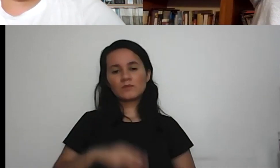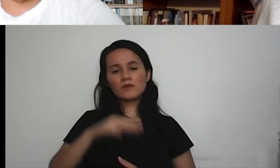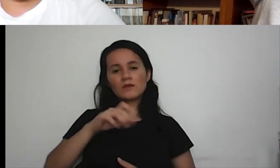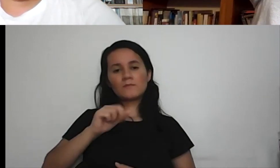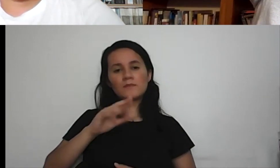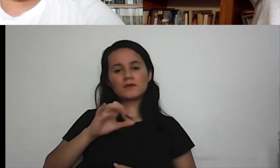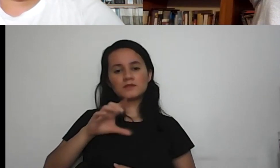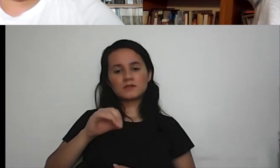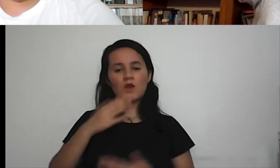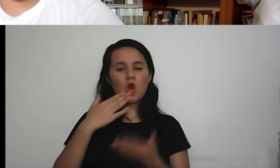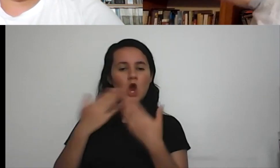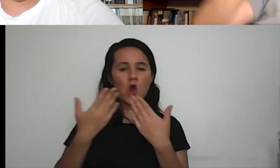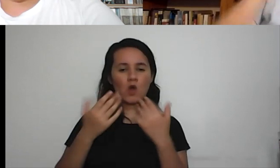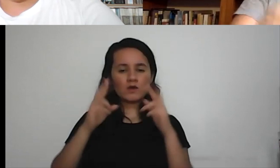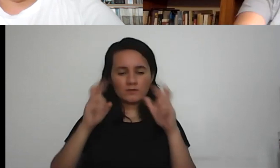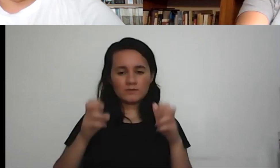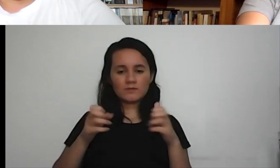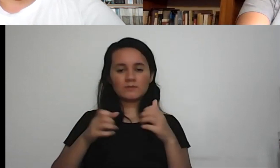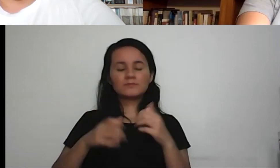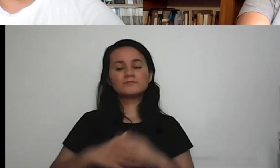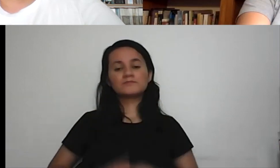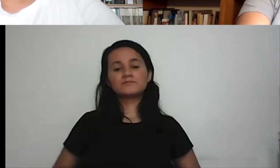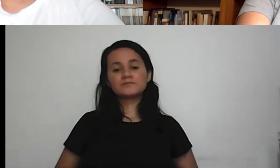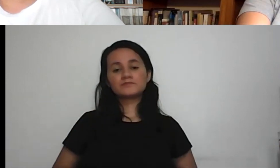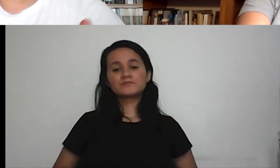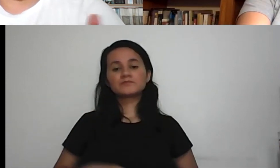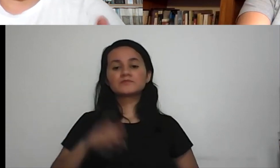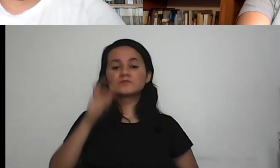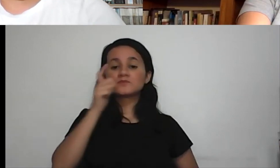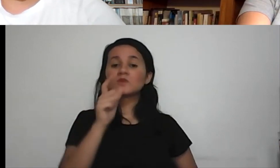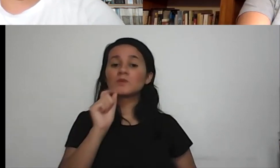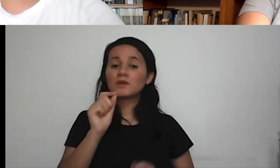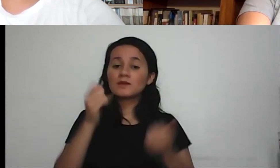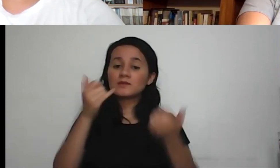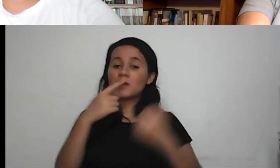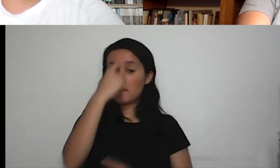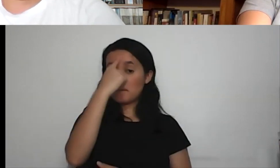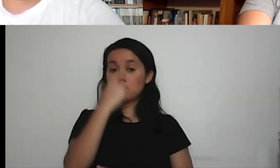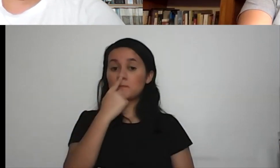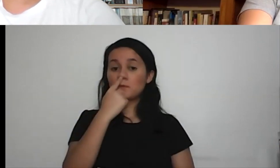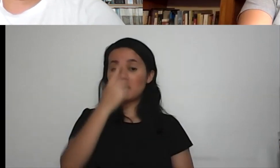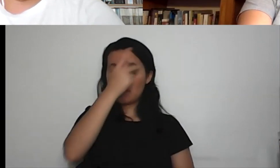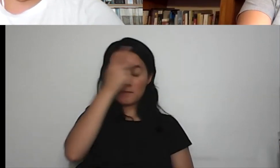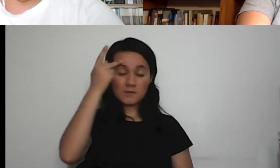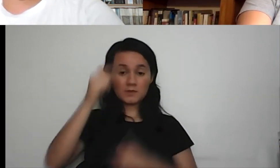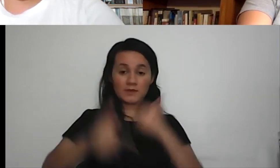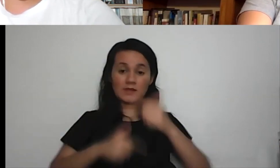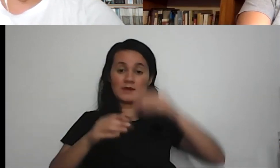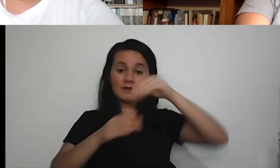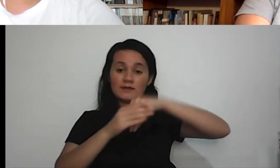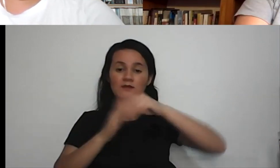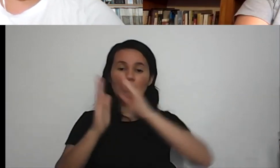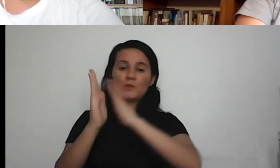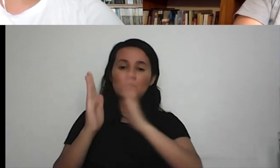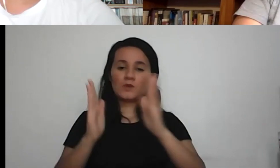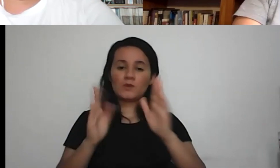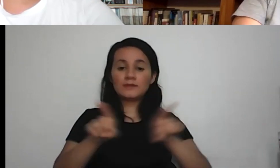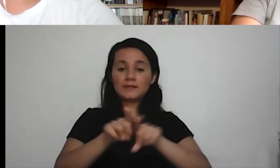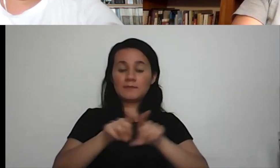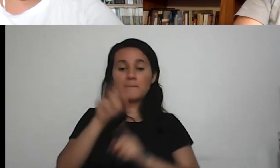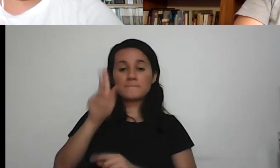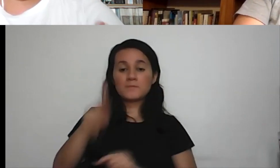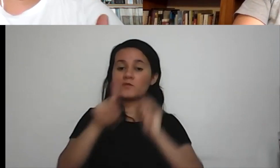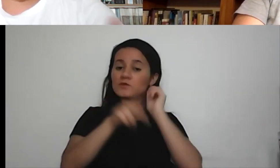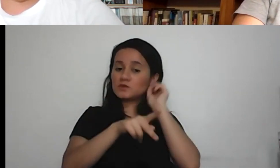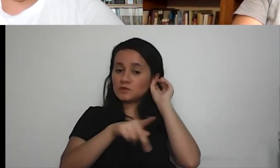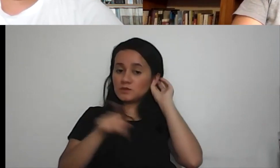desse conversa aqui que está rolando, que é muito interessante, que é sobre o perfil das pessoas que trabalham na biblioteca, o perfil dos professores também, a